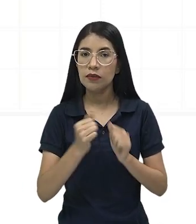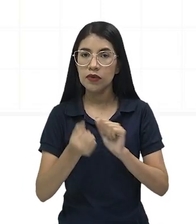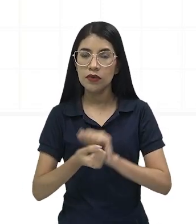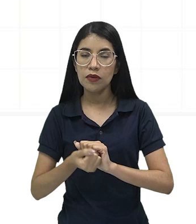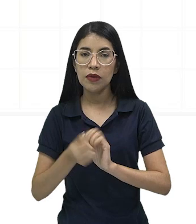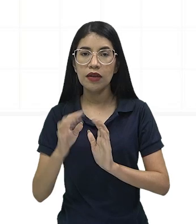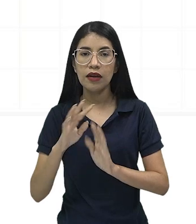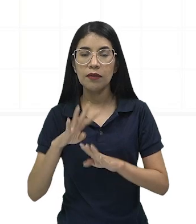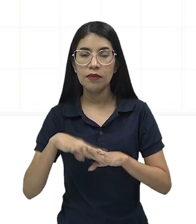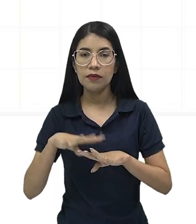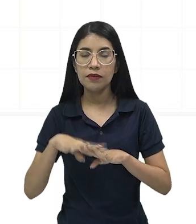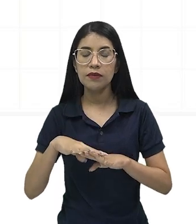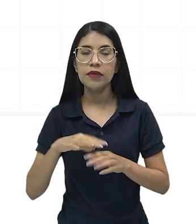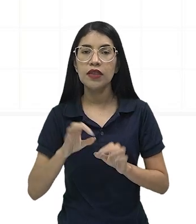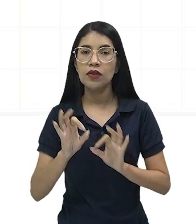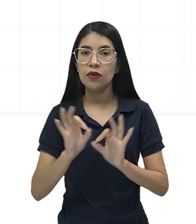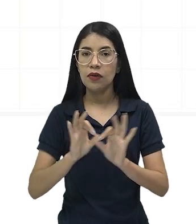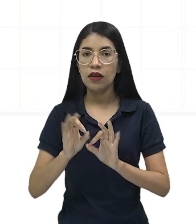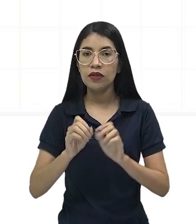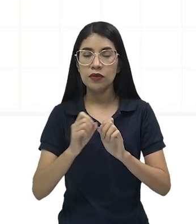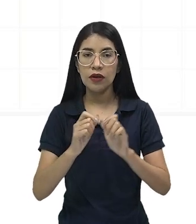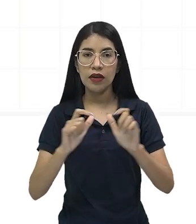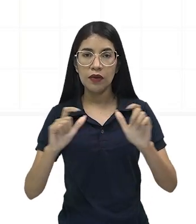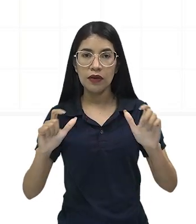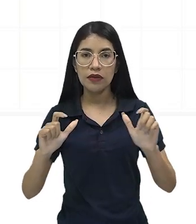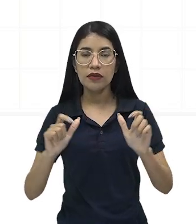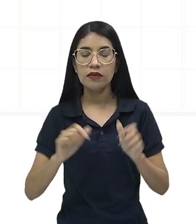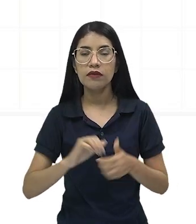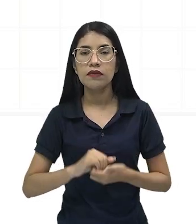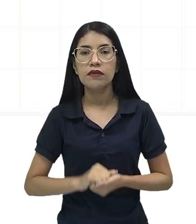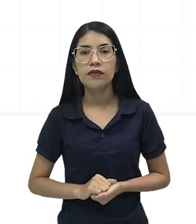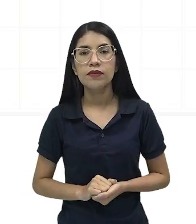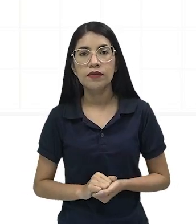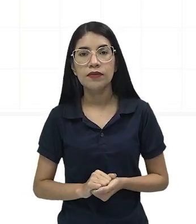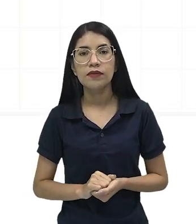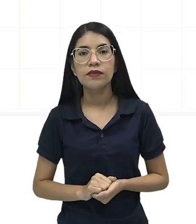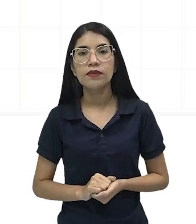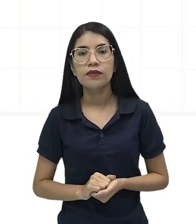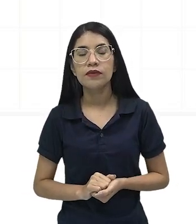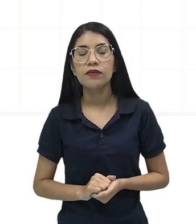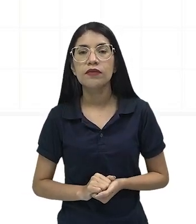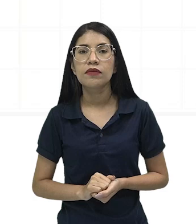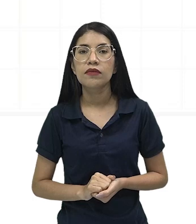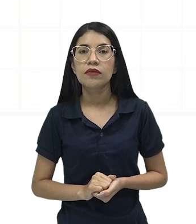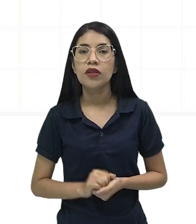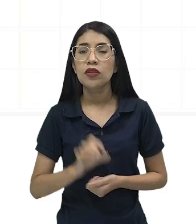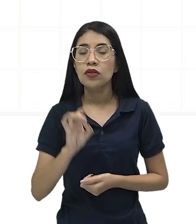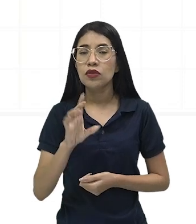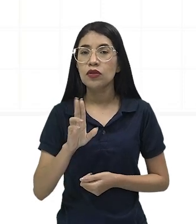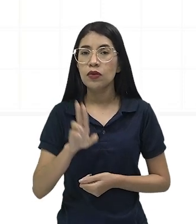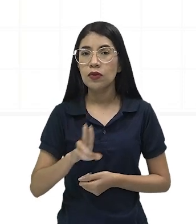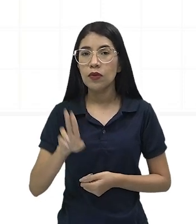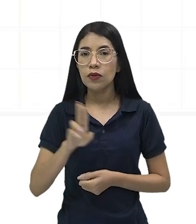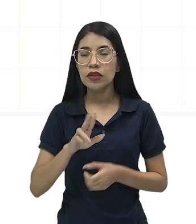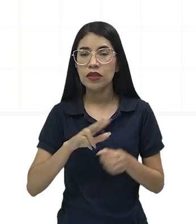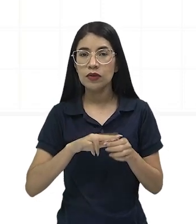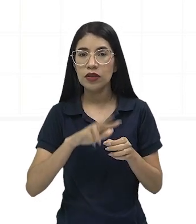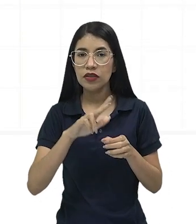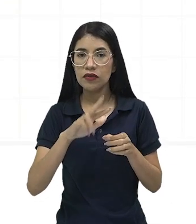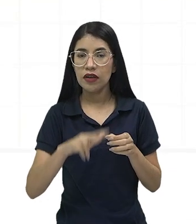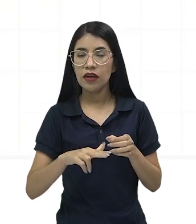aí você construiu a tua primeira equação simplesmente só com